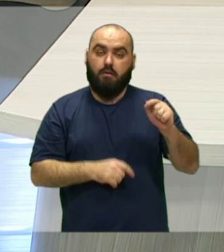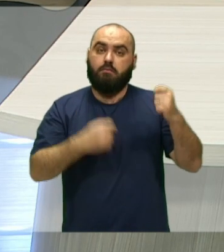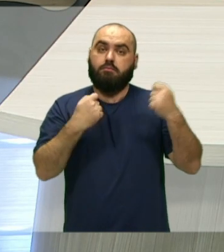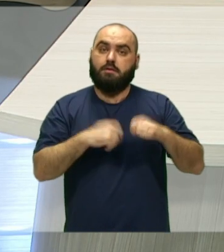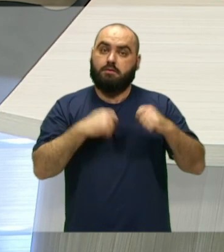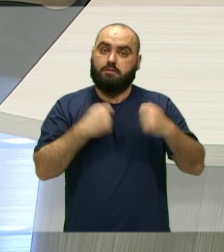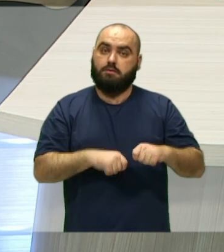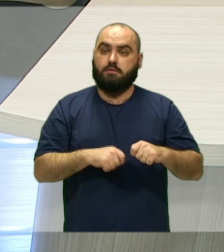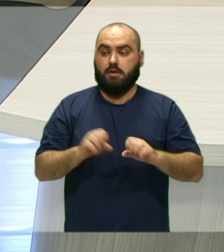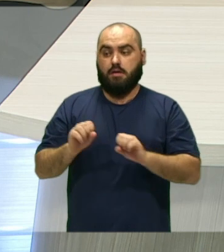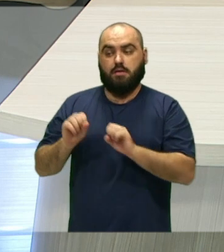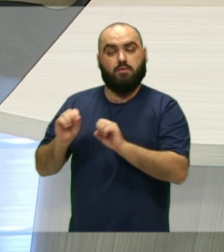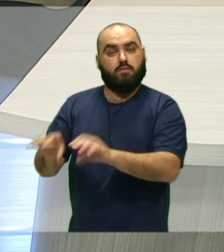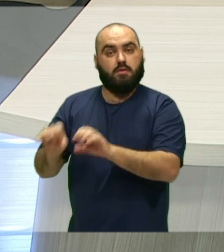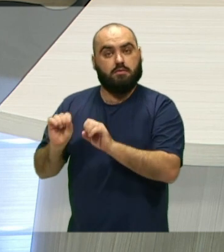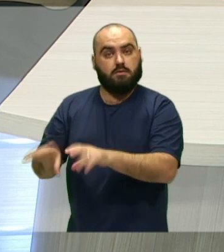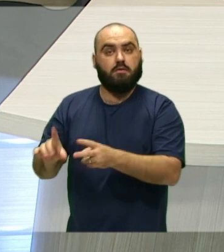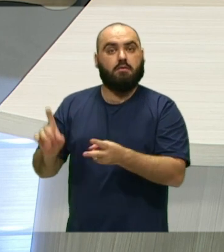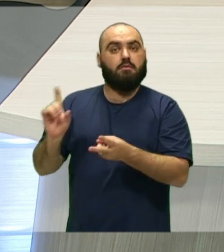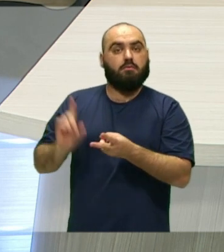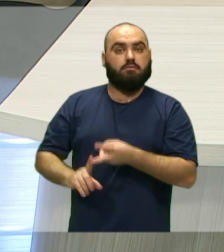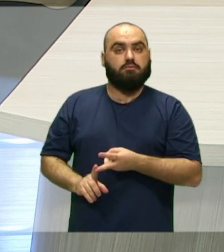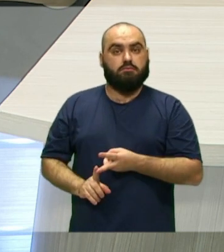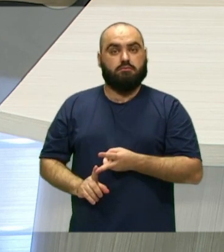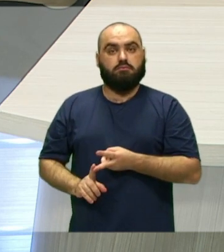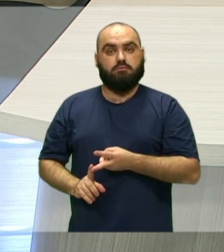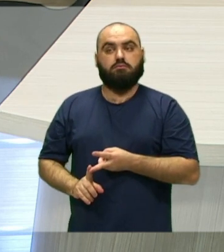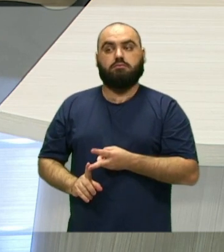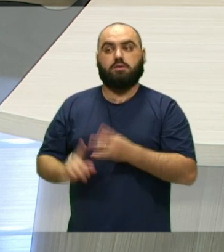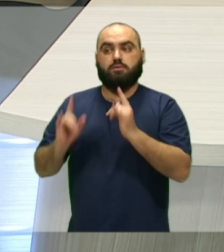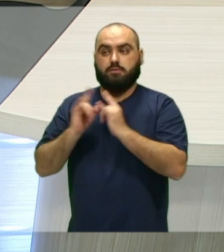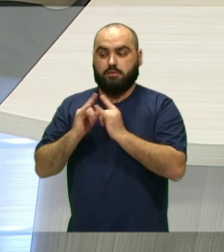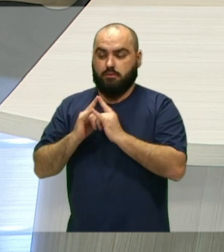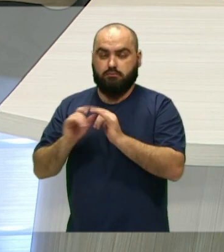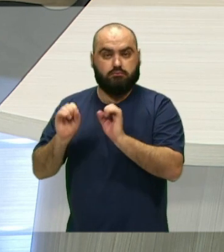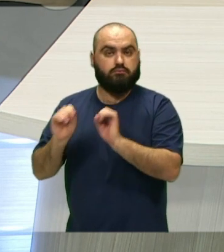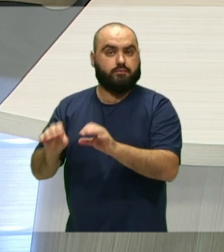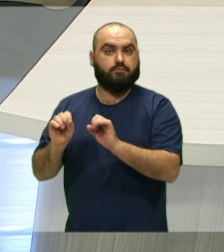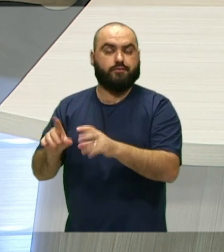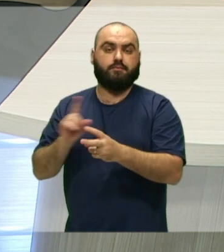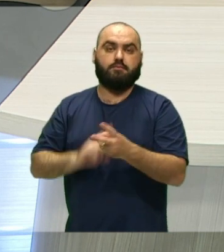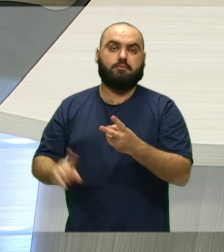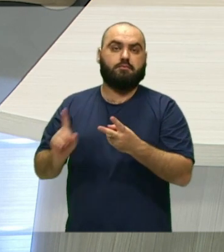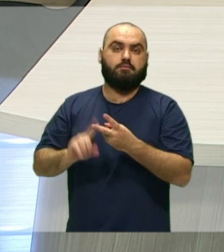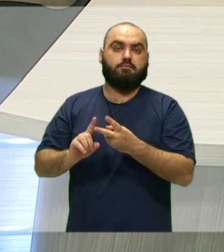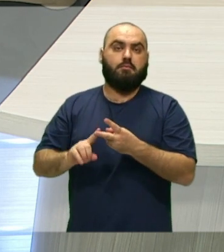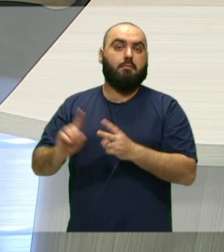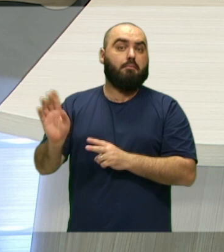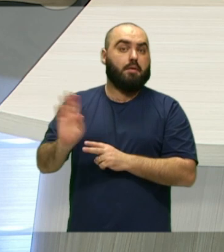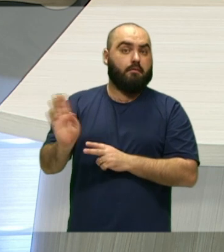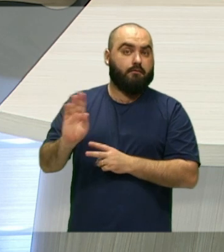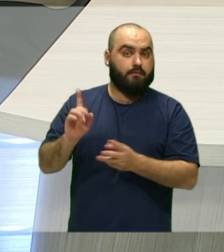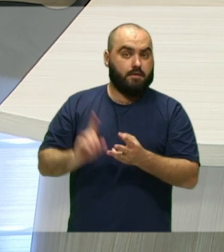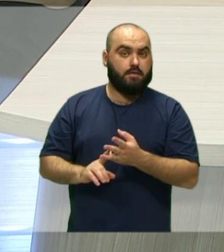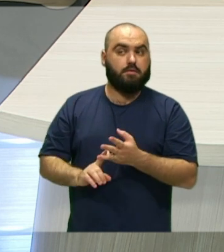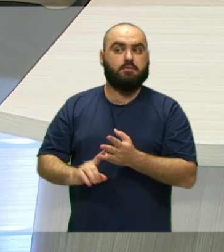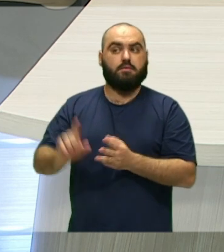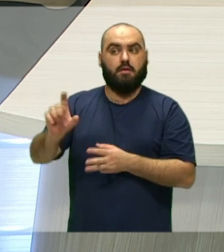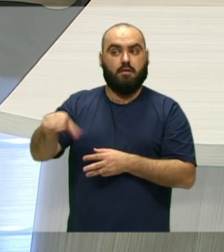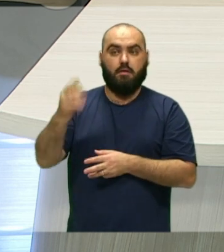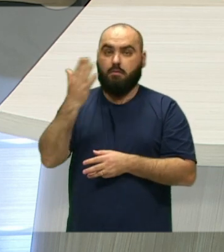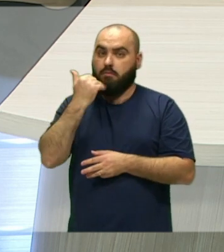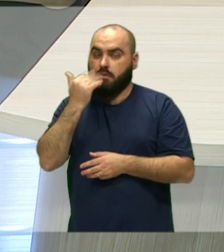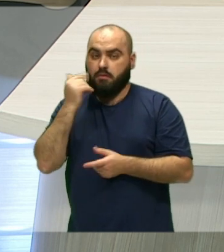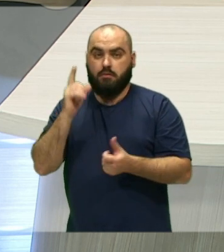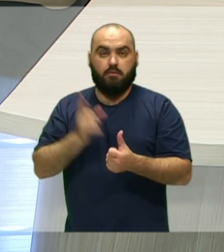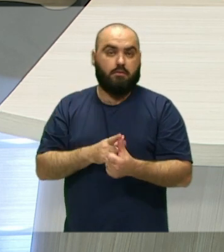educação dentro da dessa da instituição ou de benefícios Vale Alimentação Vale